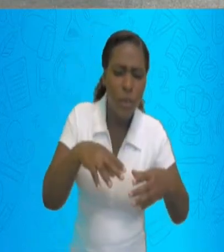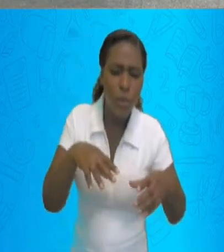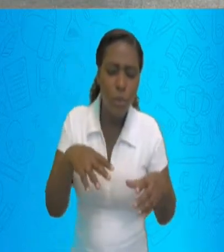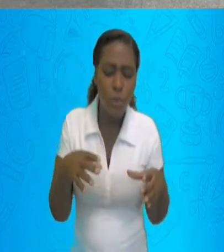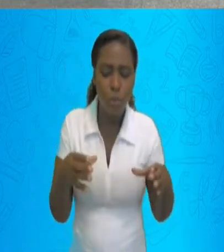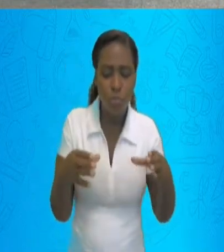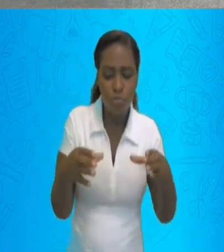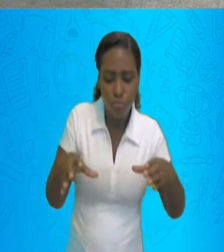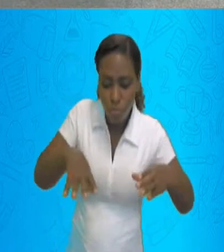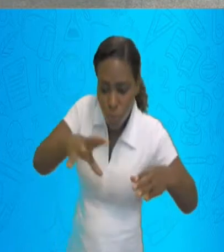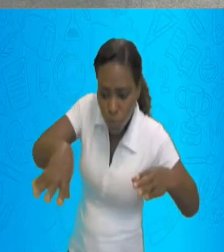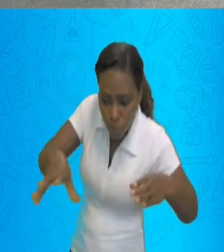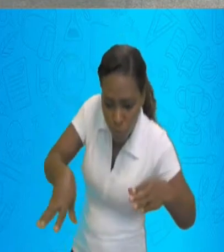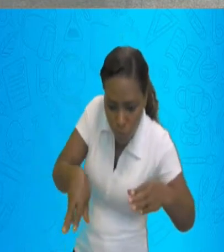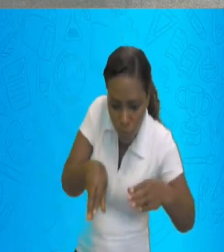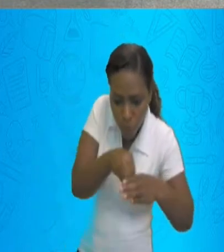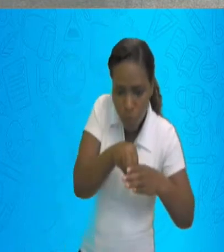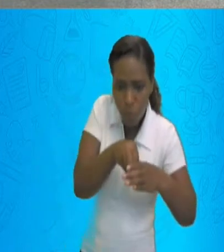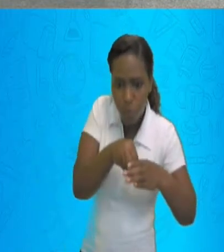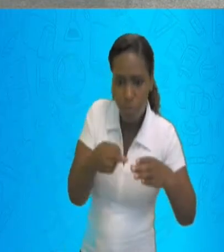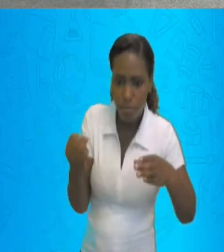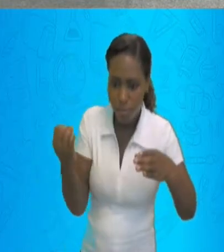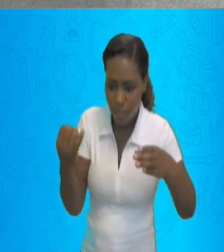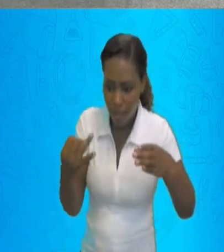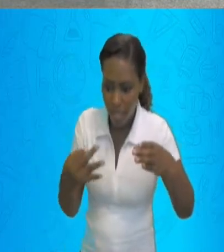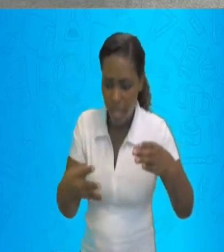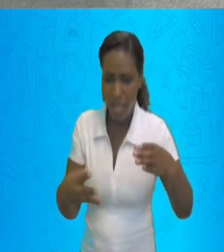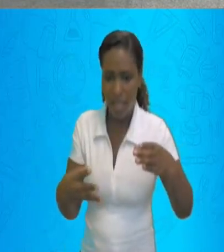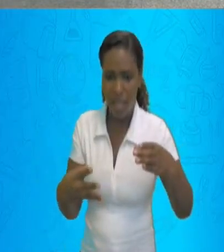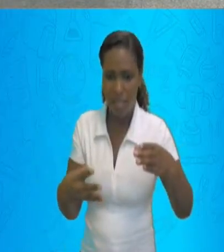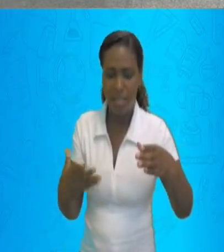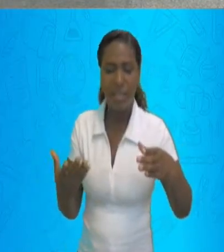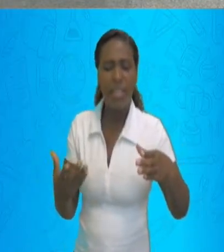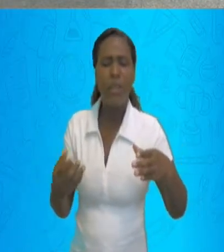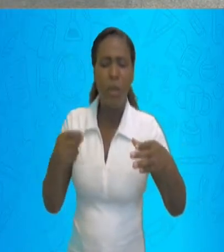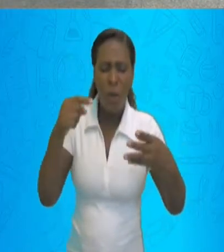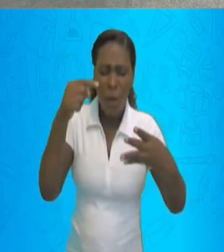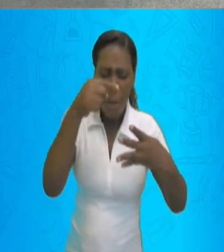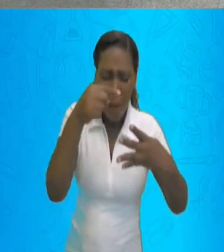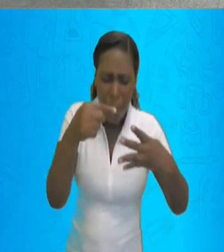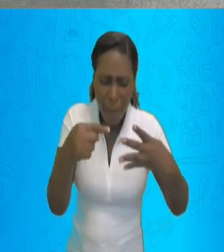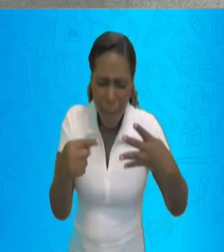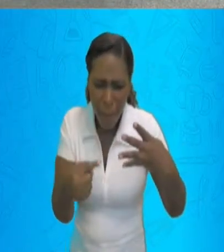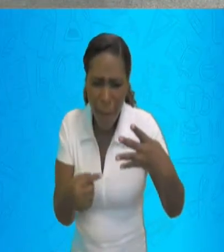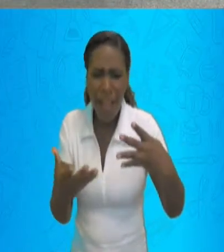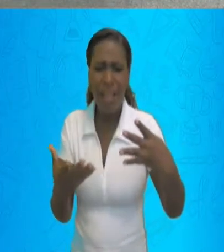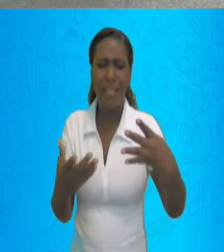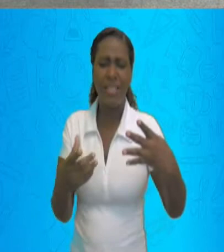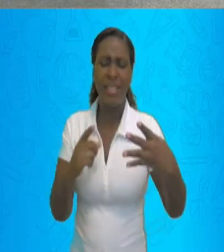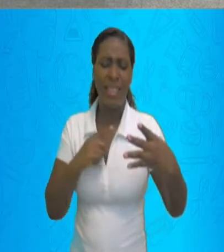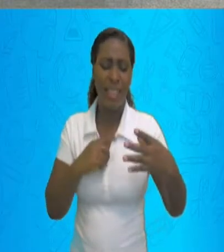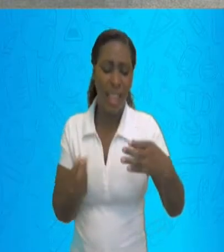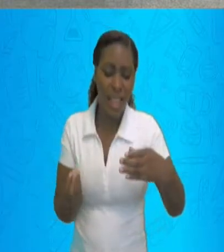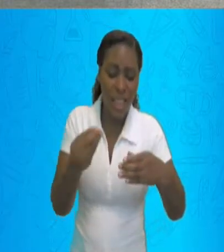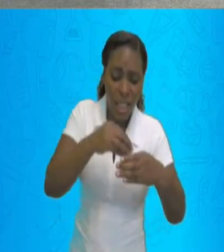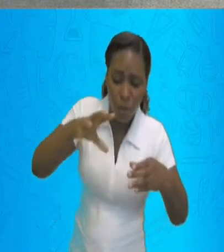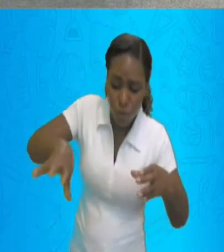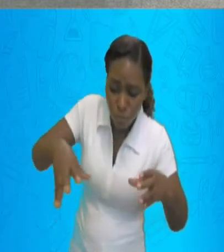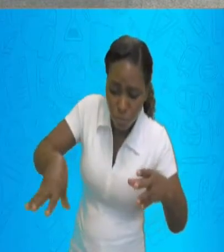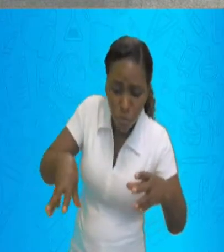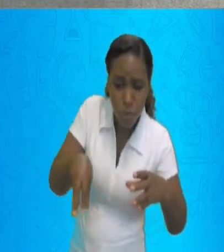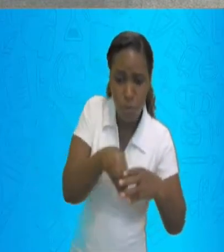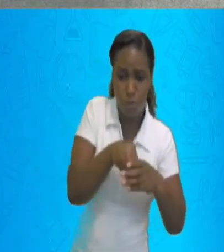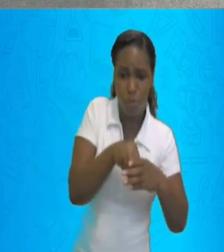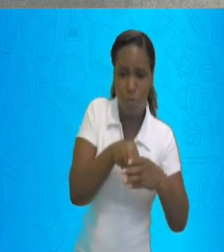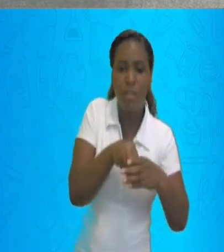inteiros, números reais, números decimais, faz parte desse grande conjunto de números numéricos. E vamos ver qual que é